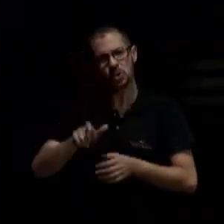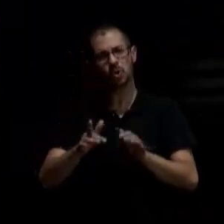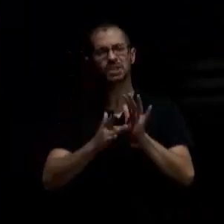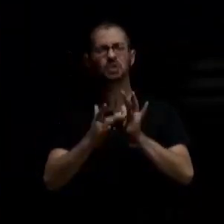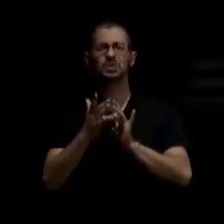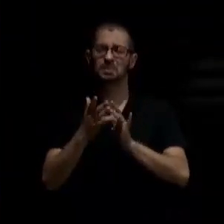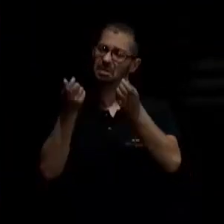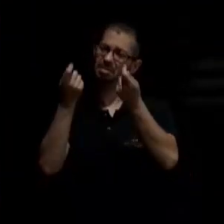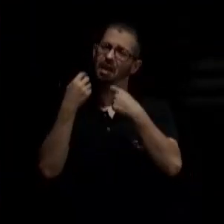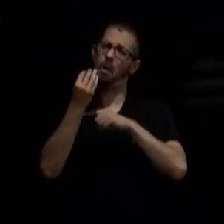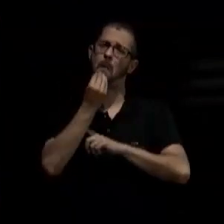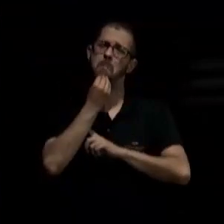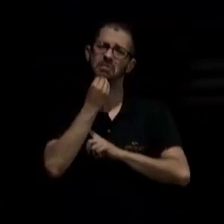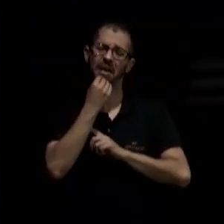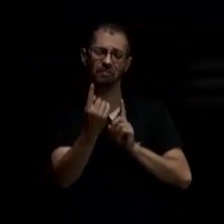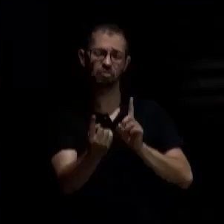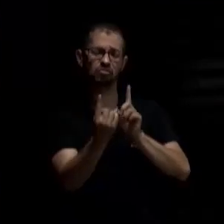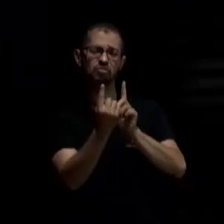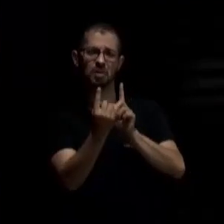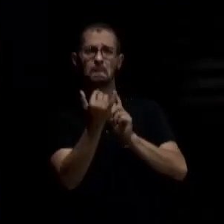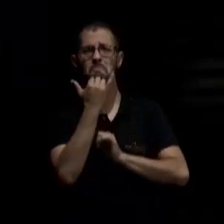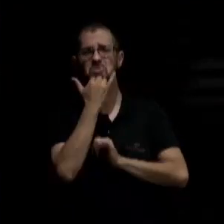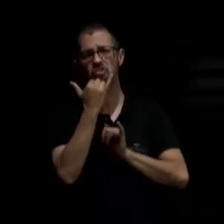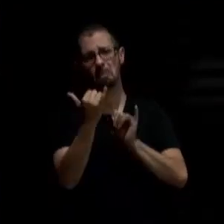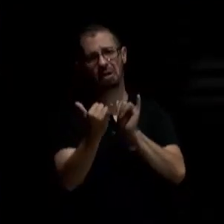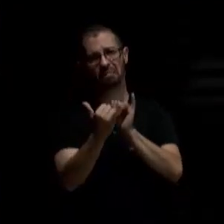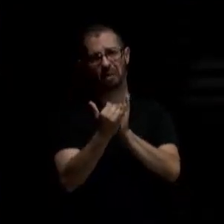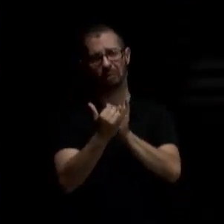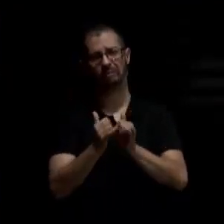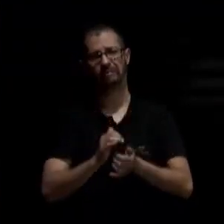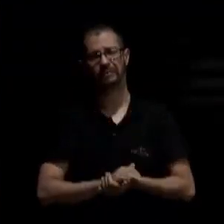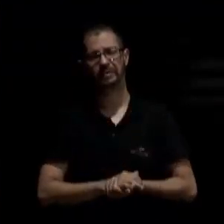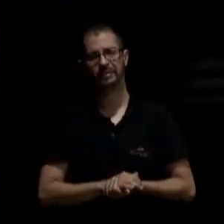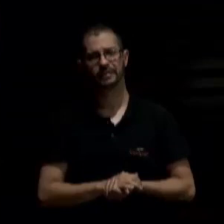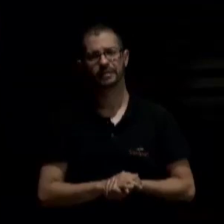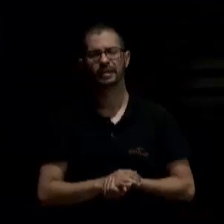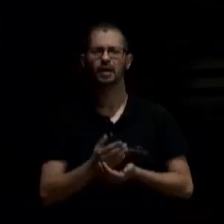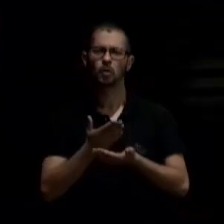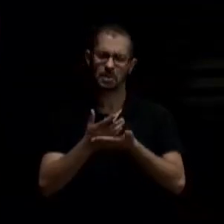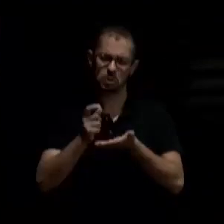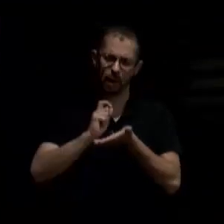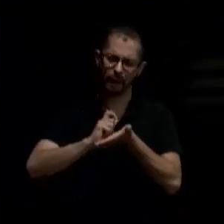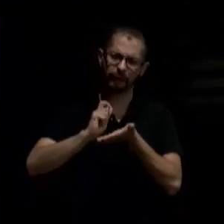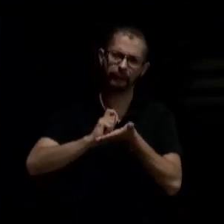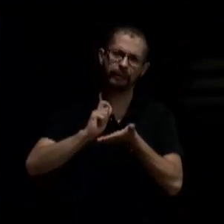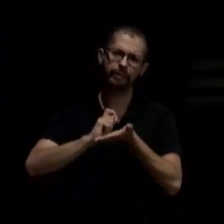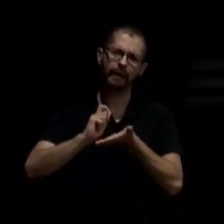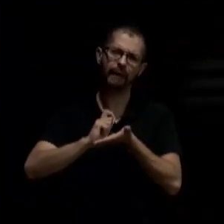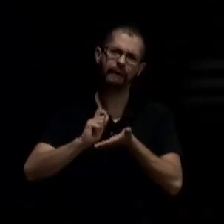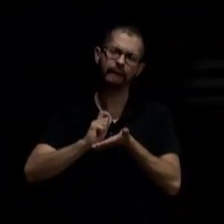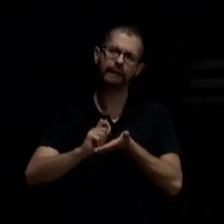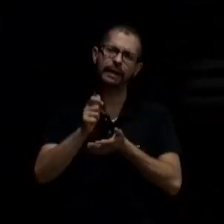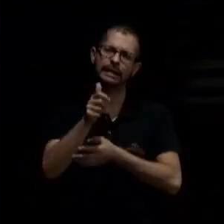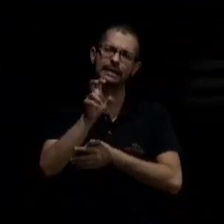dê a oportunidade de falar com elas e de pedir perdão. E ele disse que começou a anotar, e dentro de